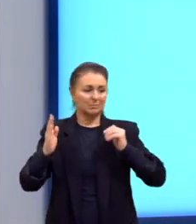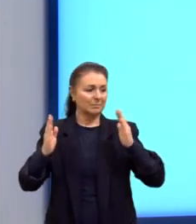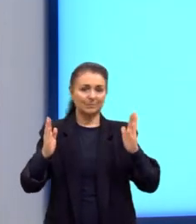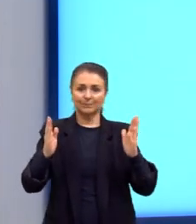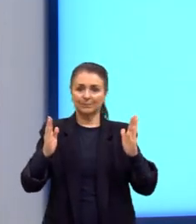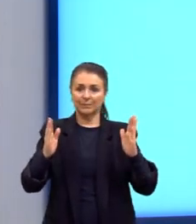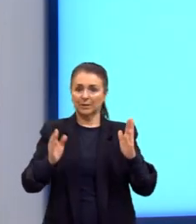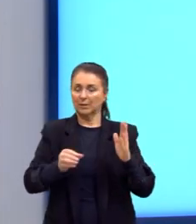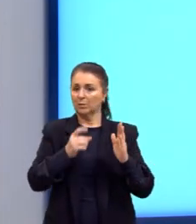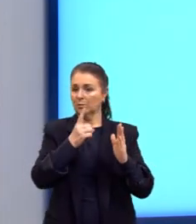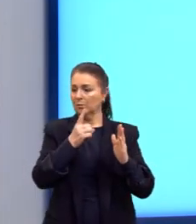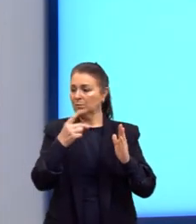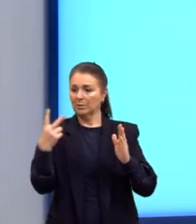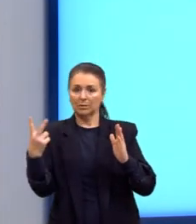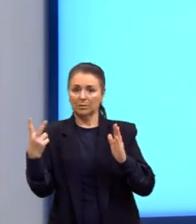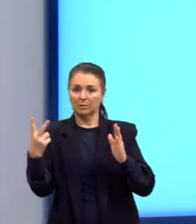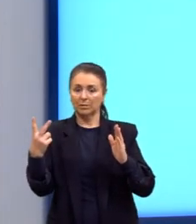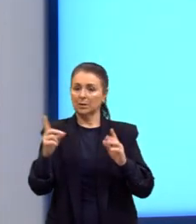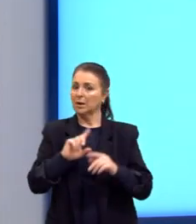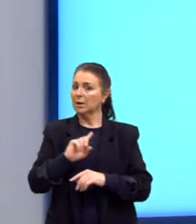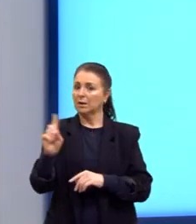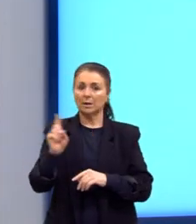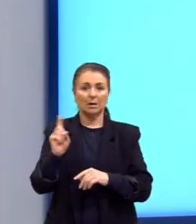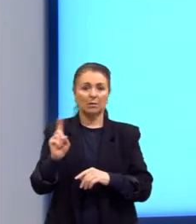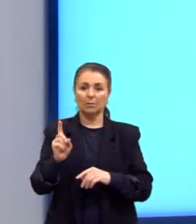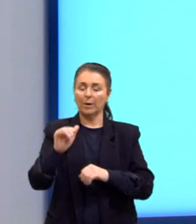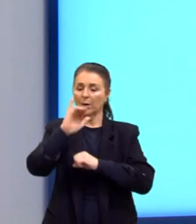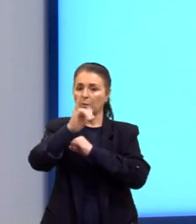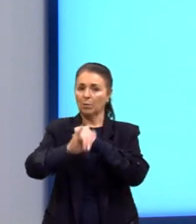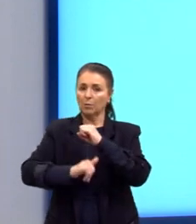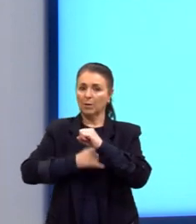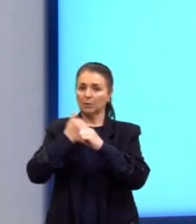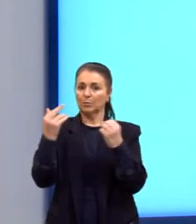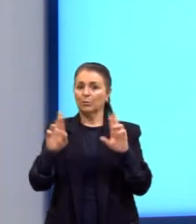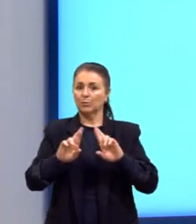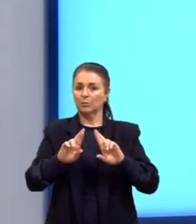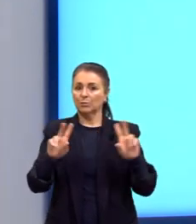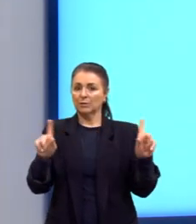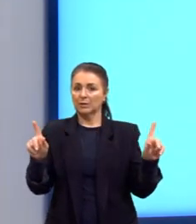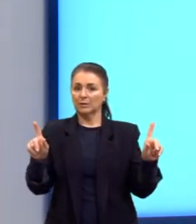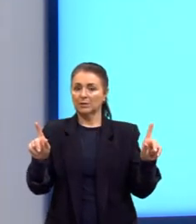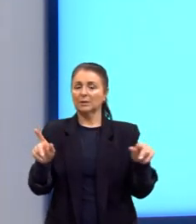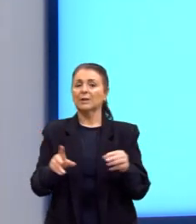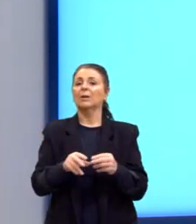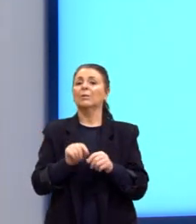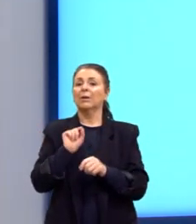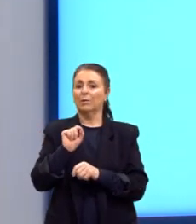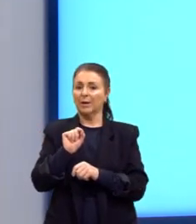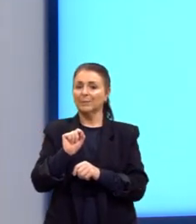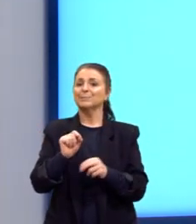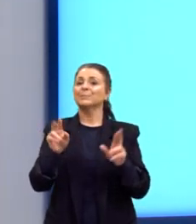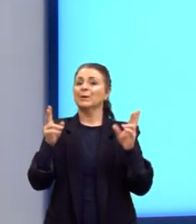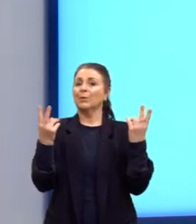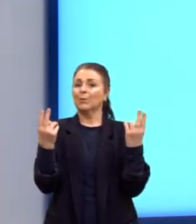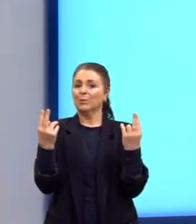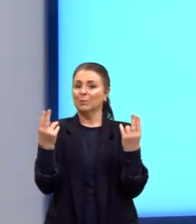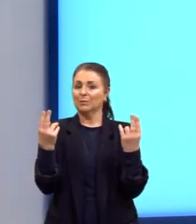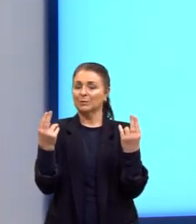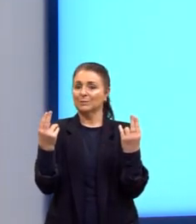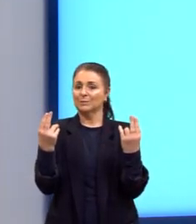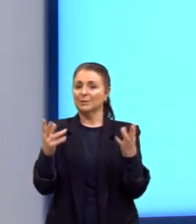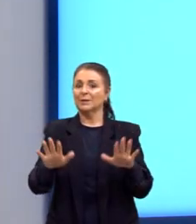tenho e nenhuma dois ou seja não é um heteroatomo tá então ela é homogênea sobrando aí